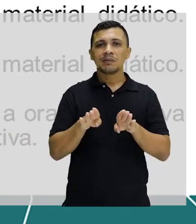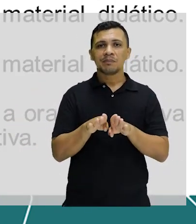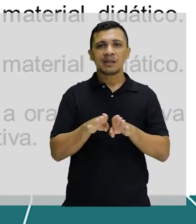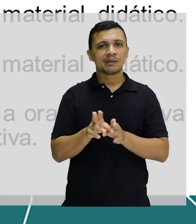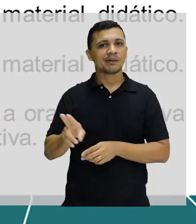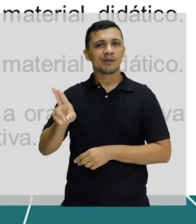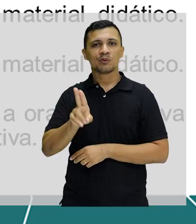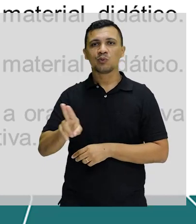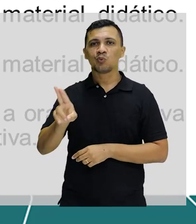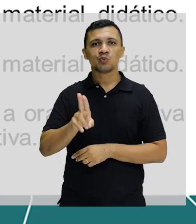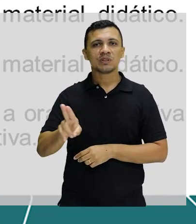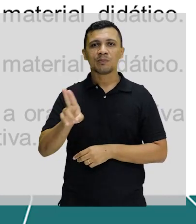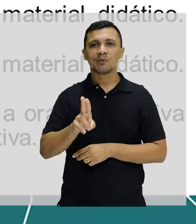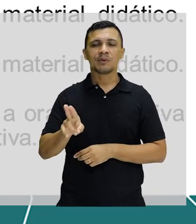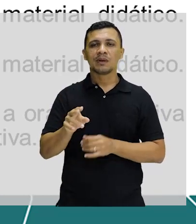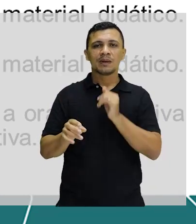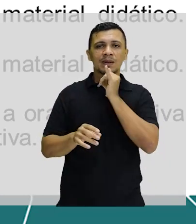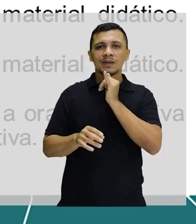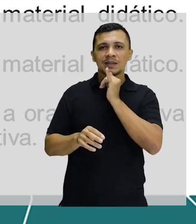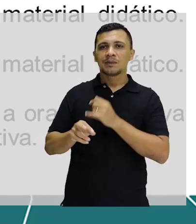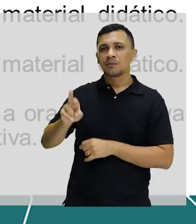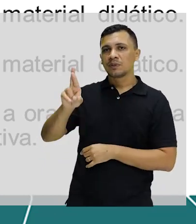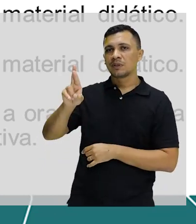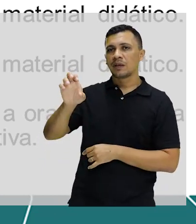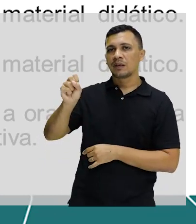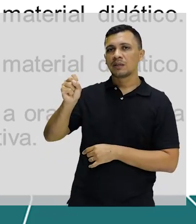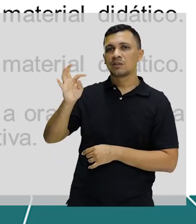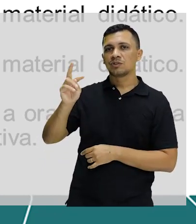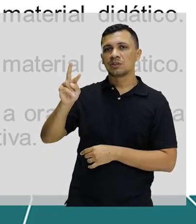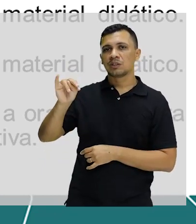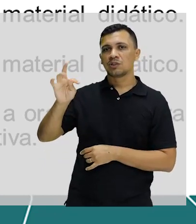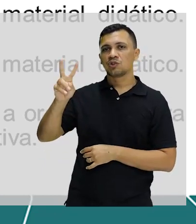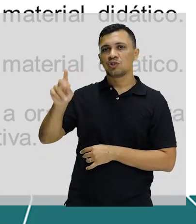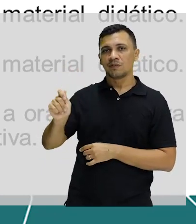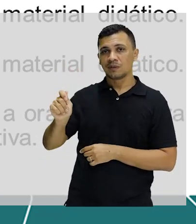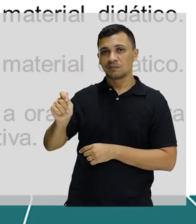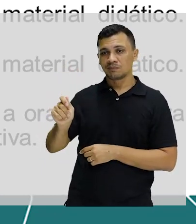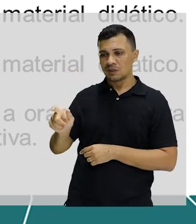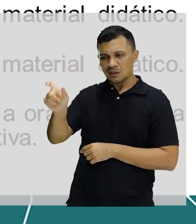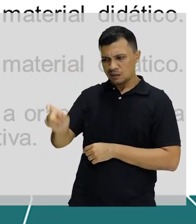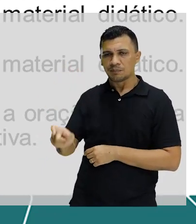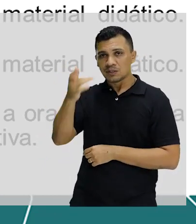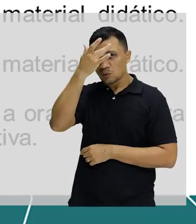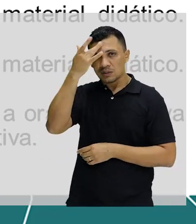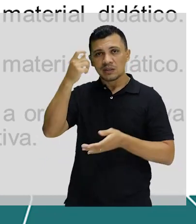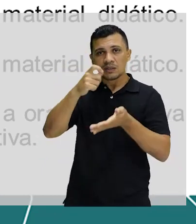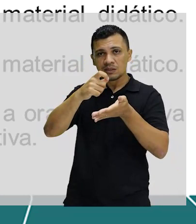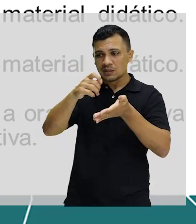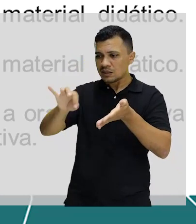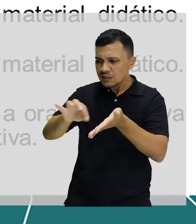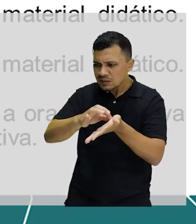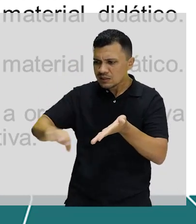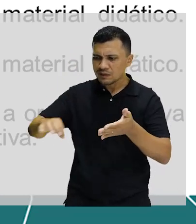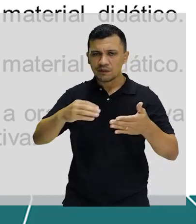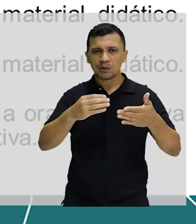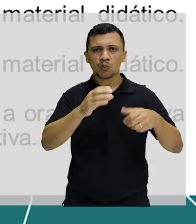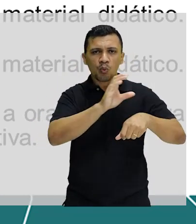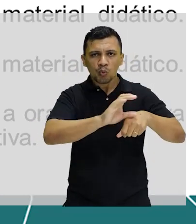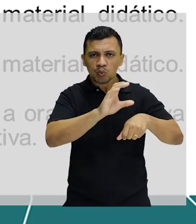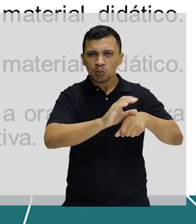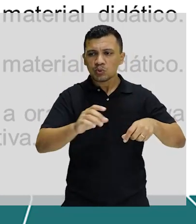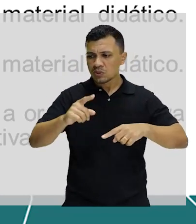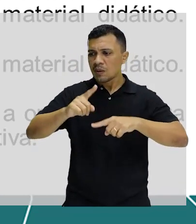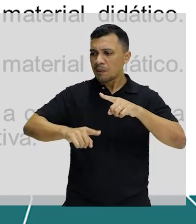adjetiva restritiva. Aqueles que se inscreveram no curso devem adquirir o material didático. Também está errado. O certo